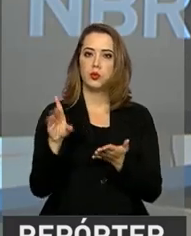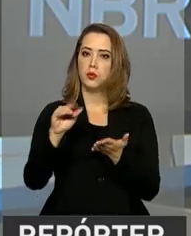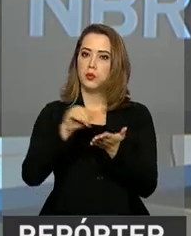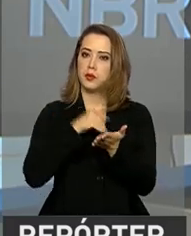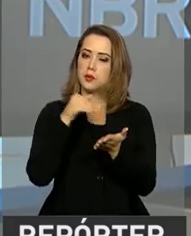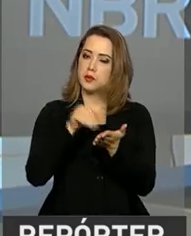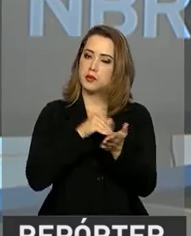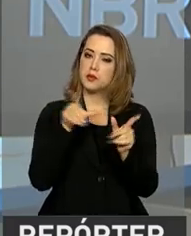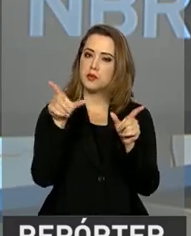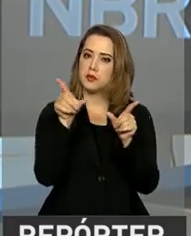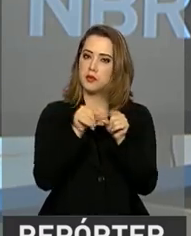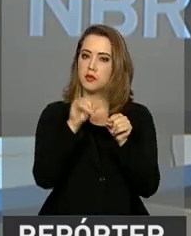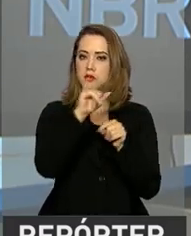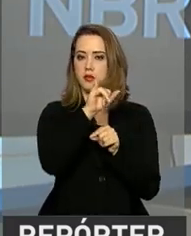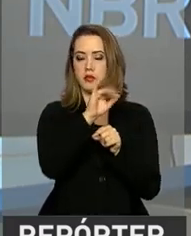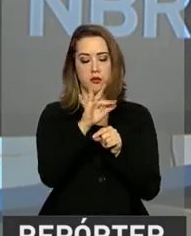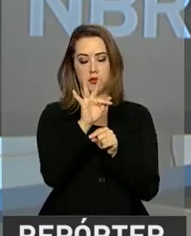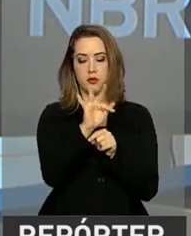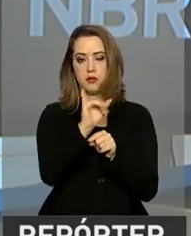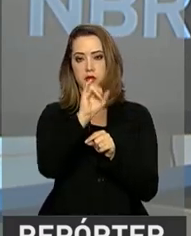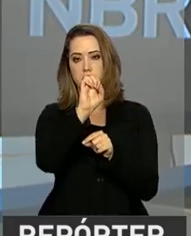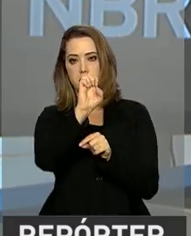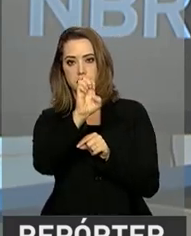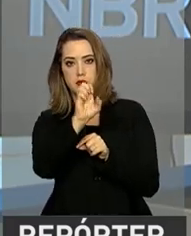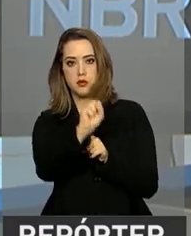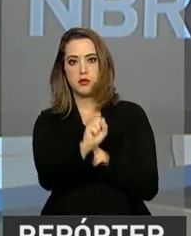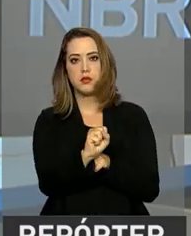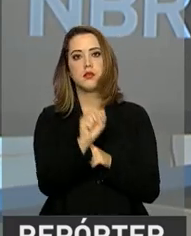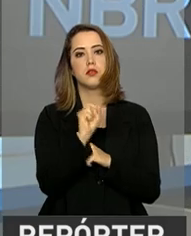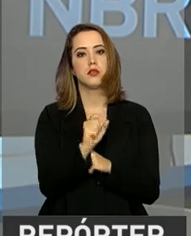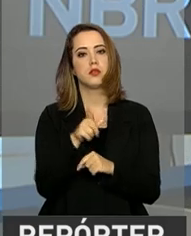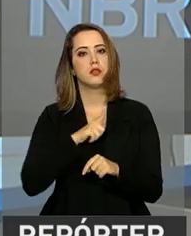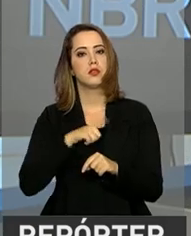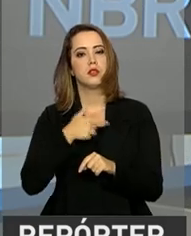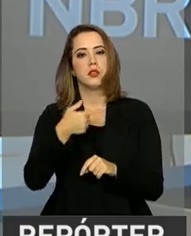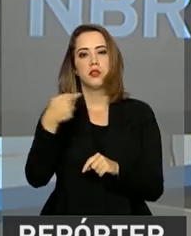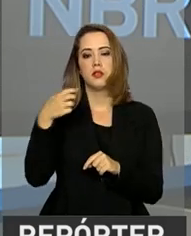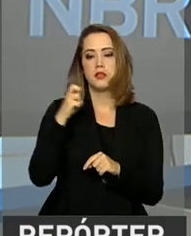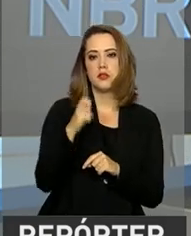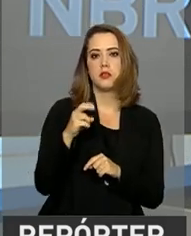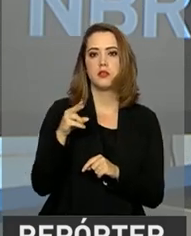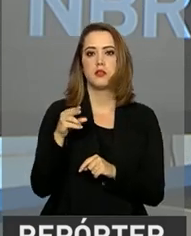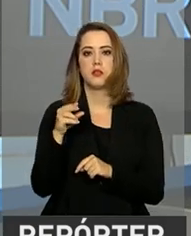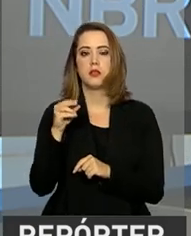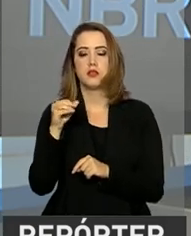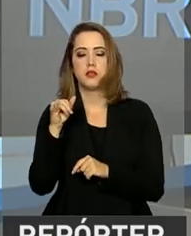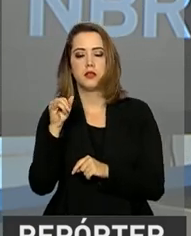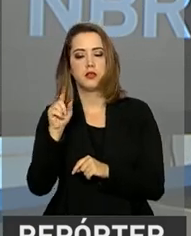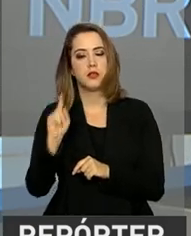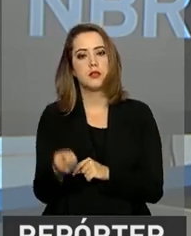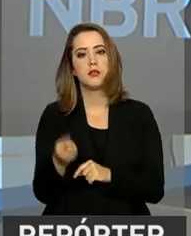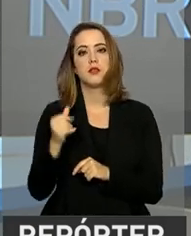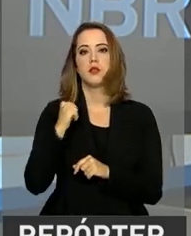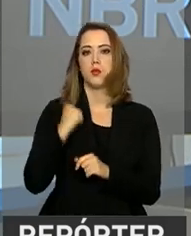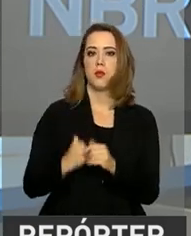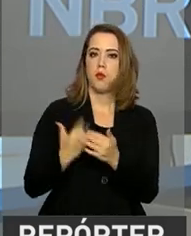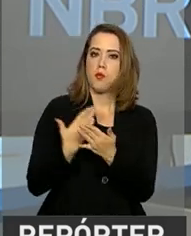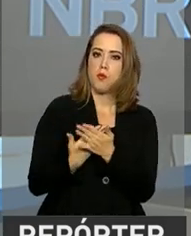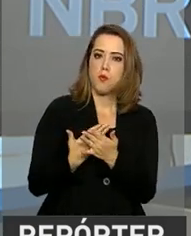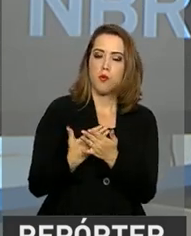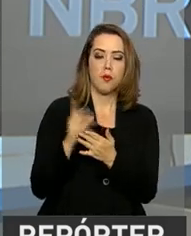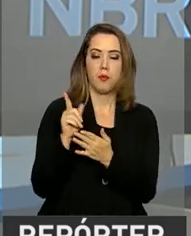estudantil o FIES neste segundo semestre serão oferecidos 75.000 financiamentos para cursos em